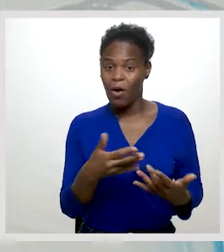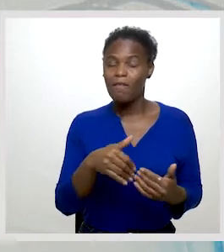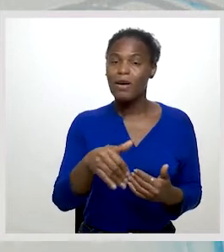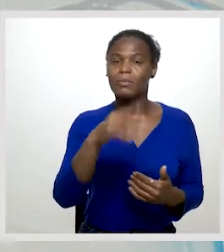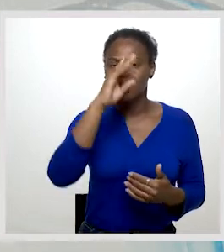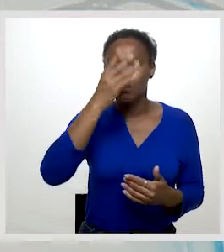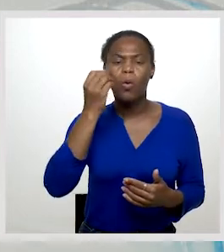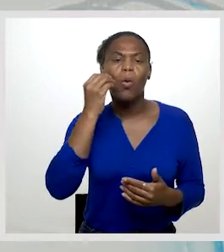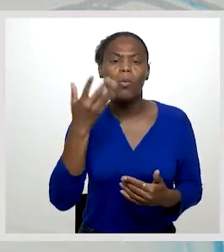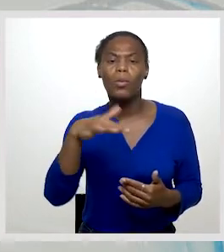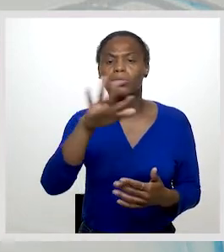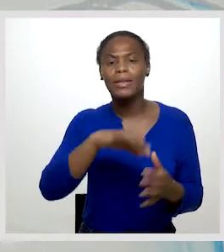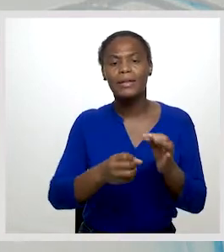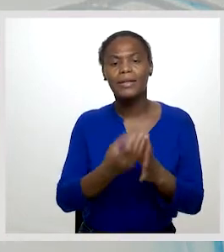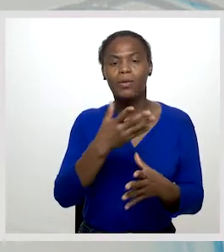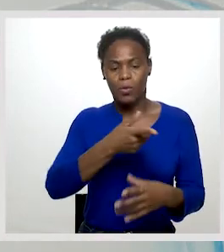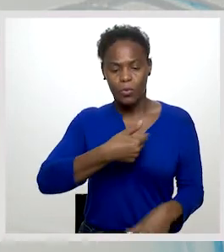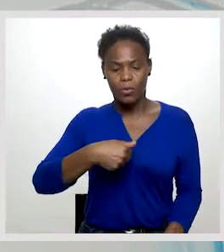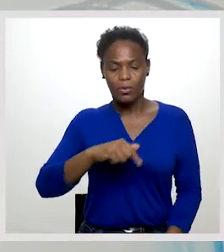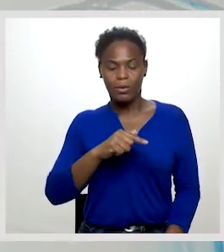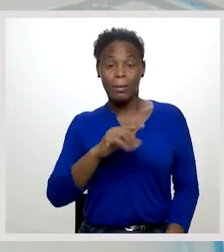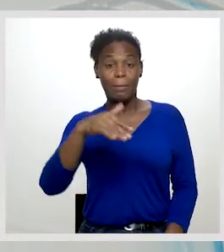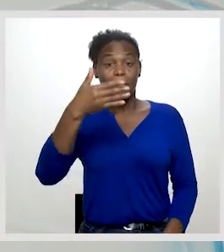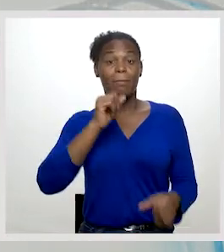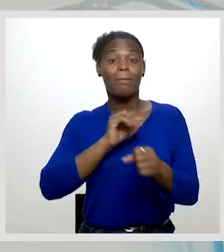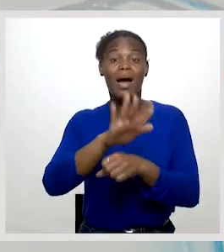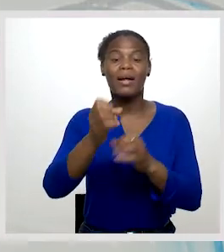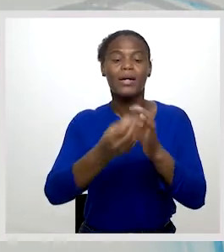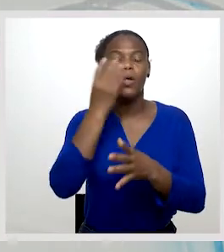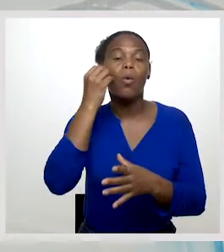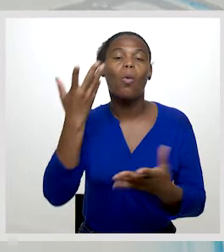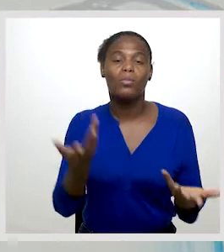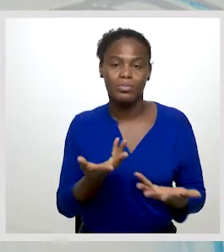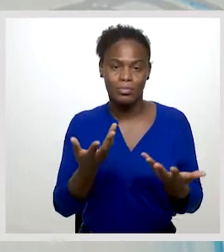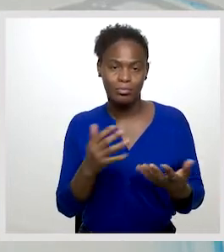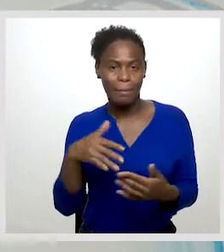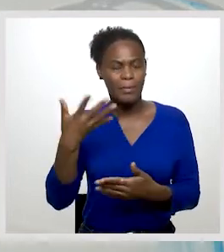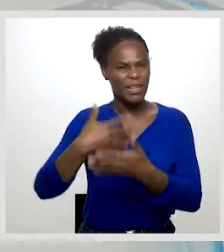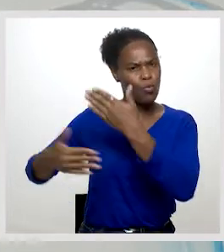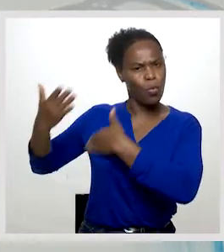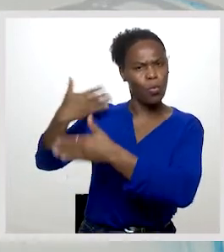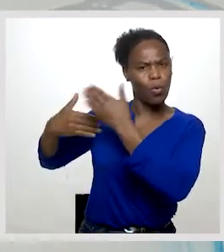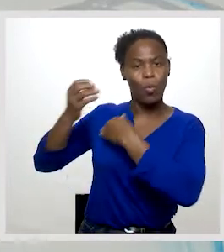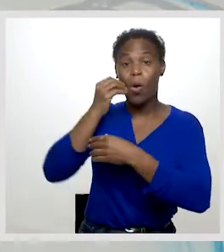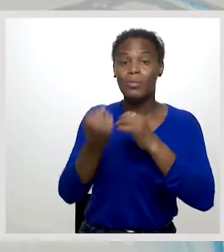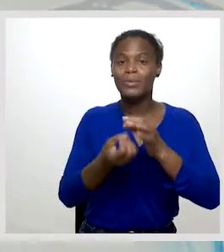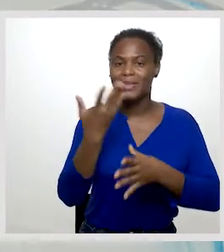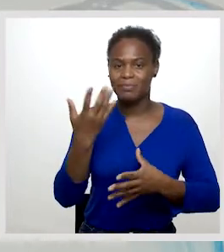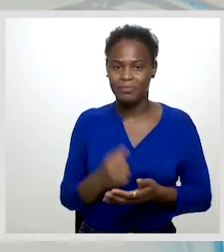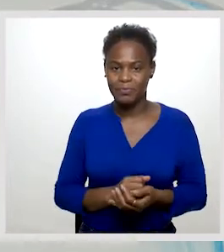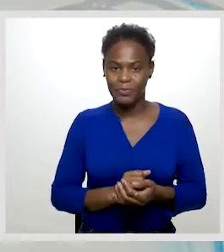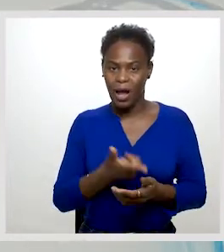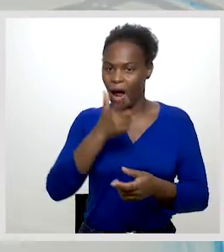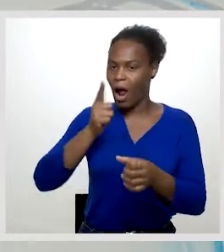vamos saber como teria formado os nossos primeiros mares ou oceano primitivo.